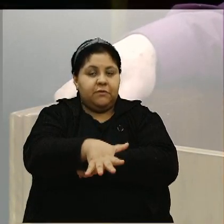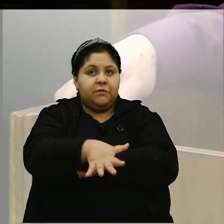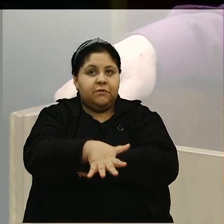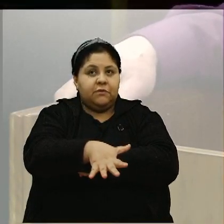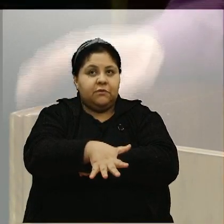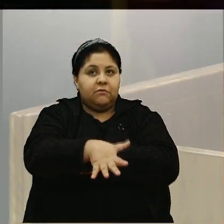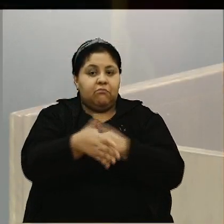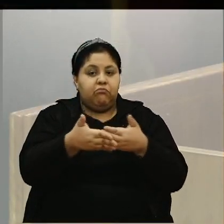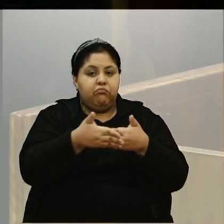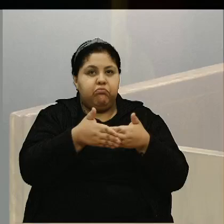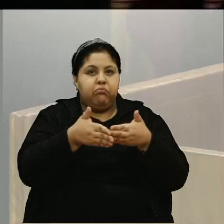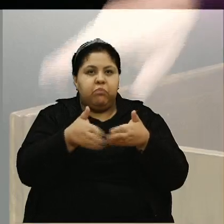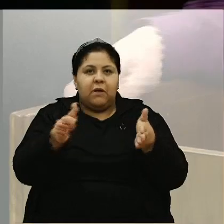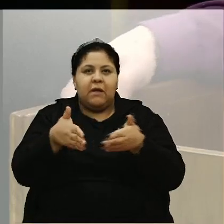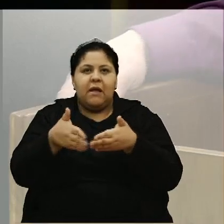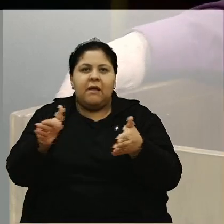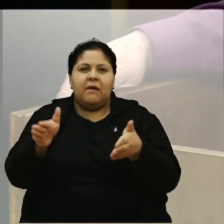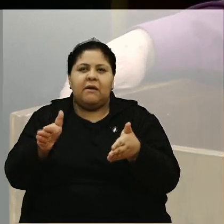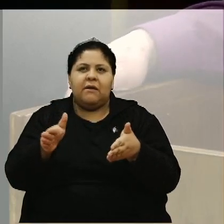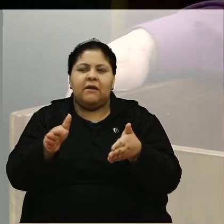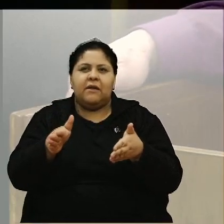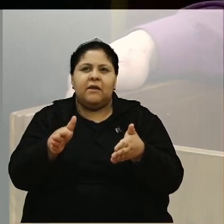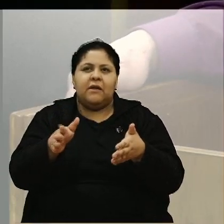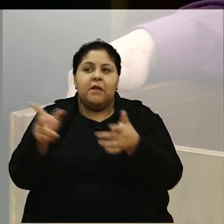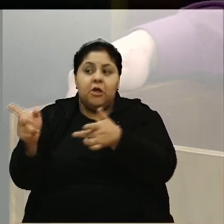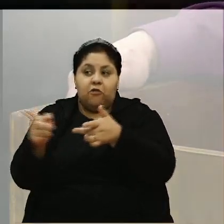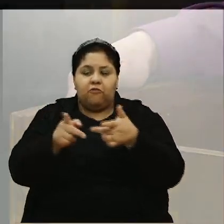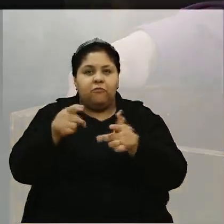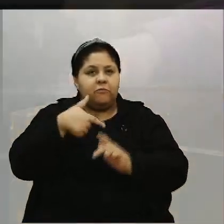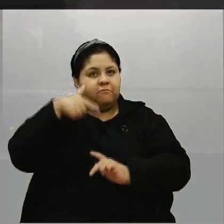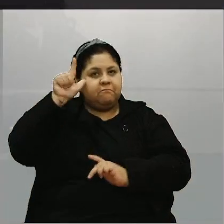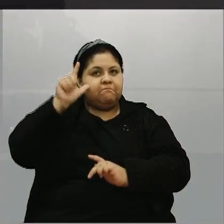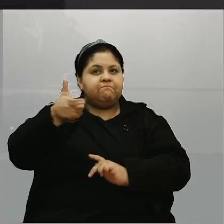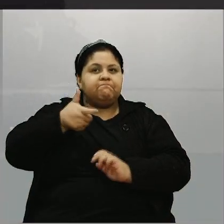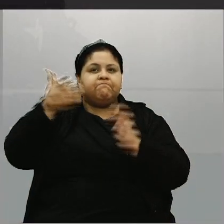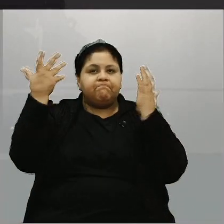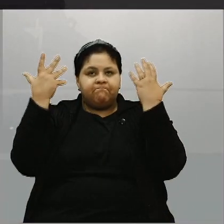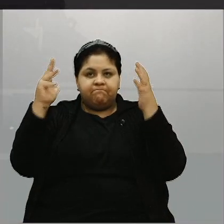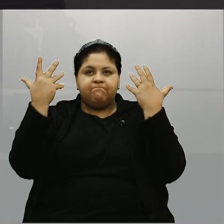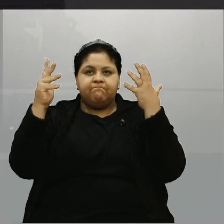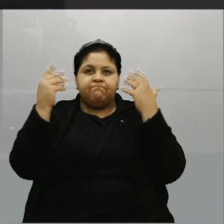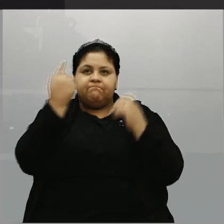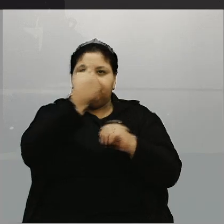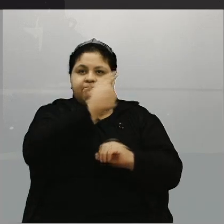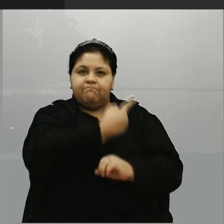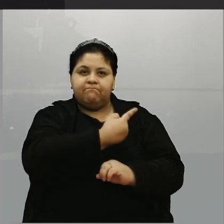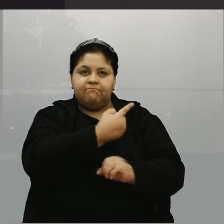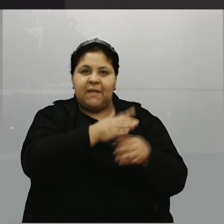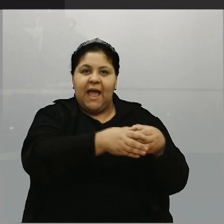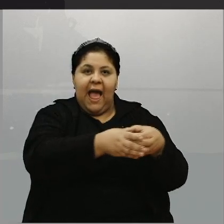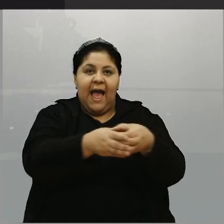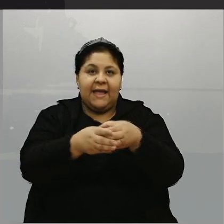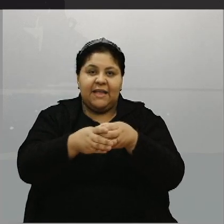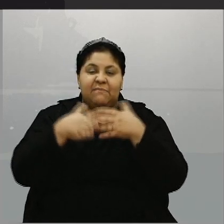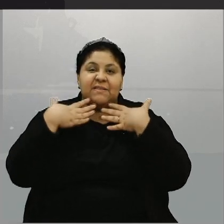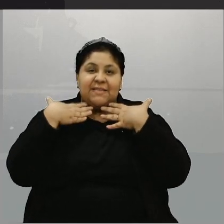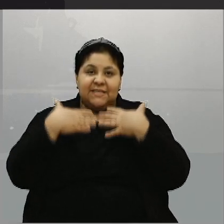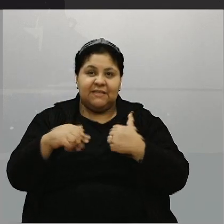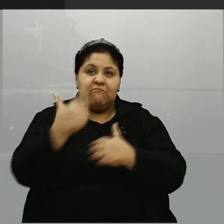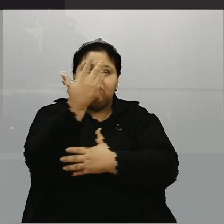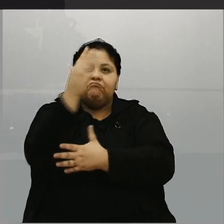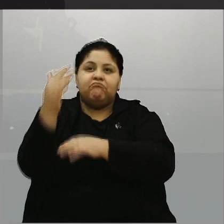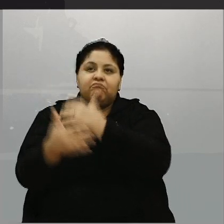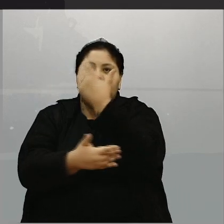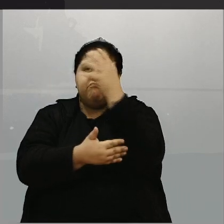ali abrindo, olha ali, eu estive lá ontem, quero parabenizar, estava ali a equipe do meio ambiente, também ali